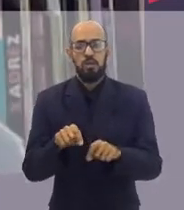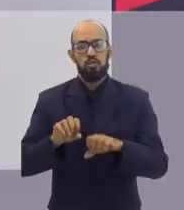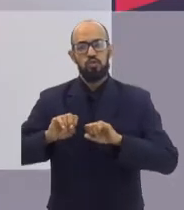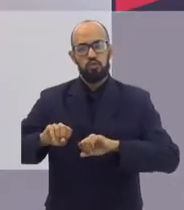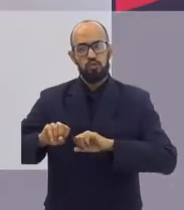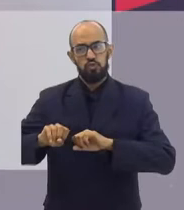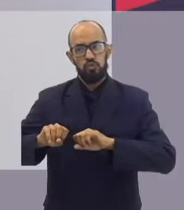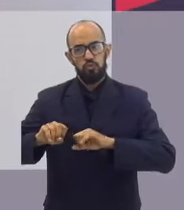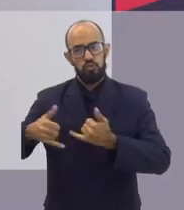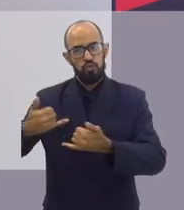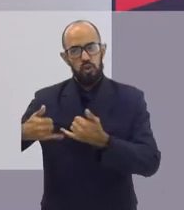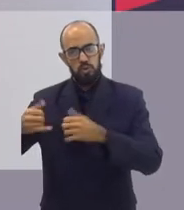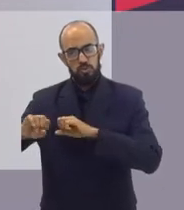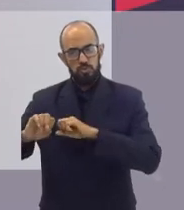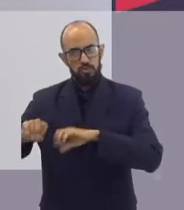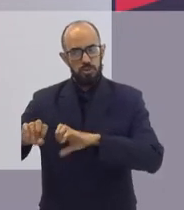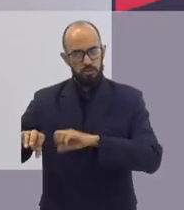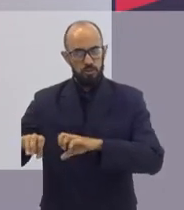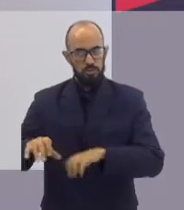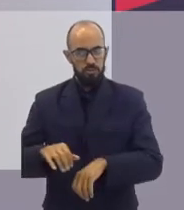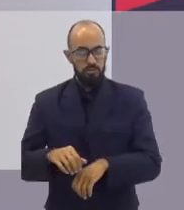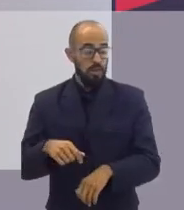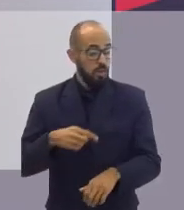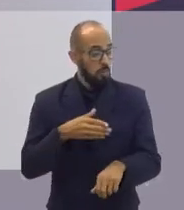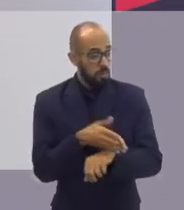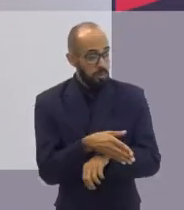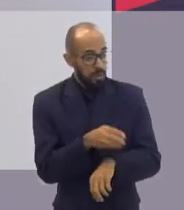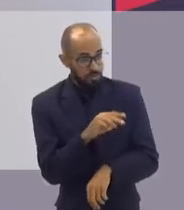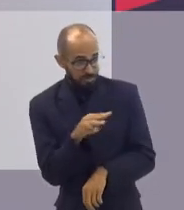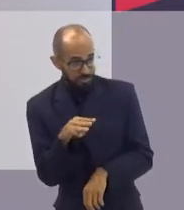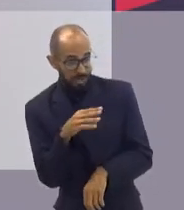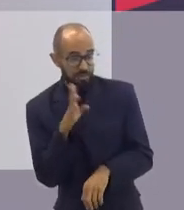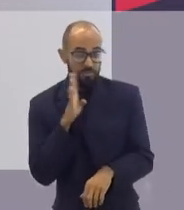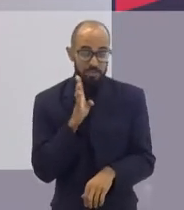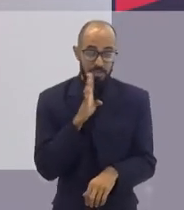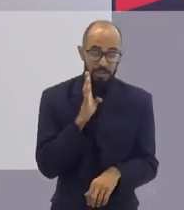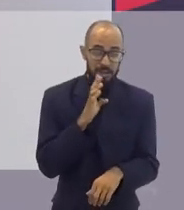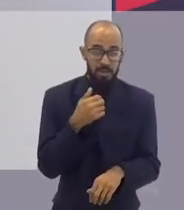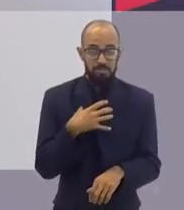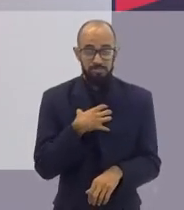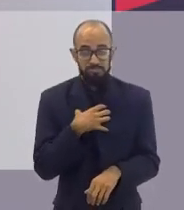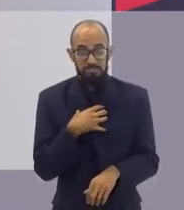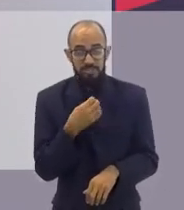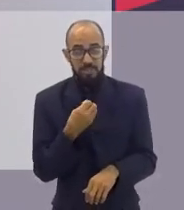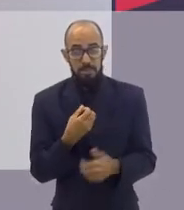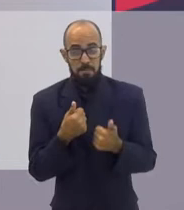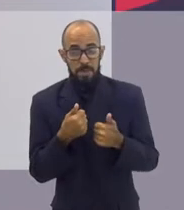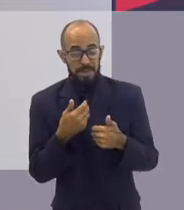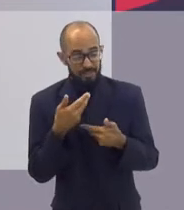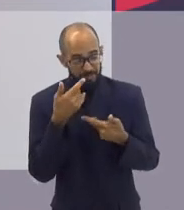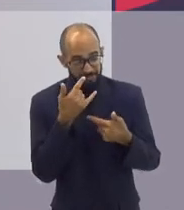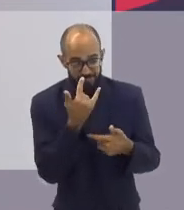educação. Eu entrei no Essa é site a de nossa proposta. vocês, achei muito legal, muito assim, convidativo, né?